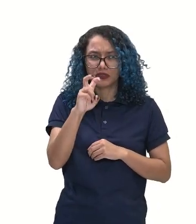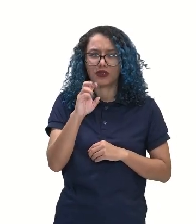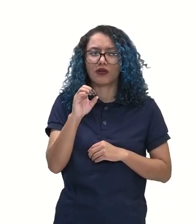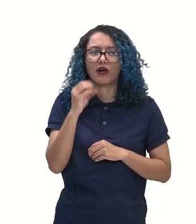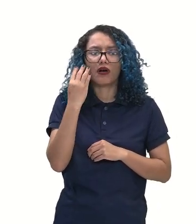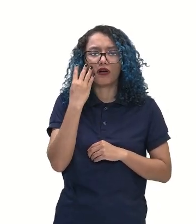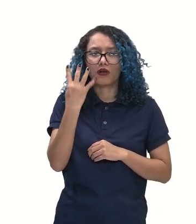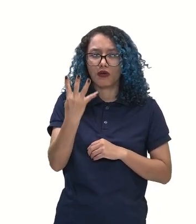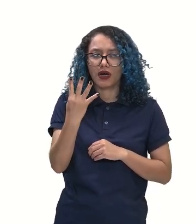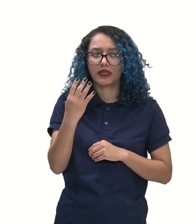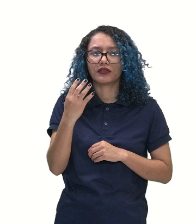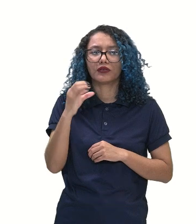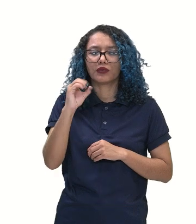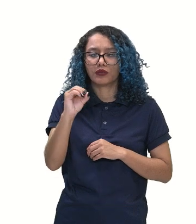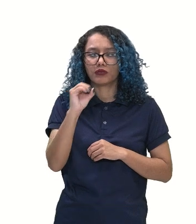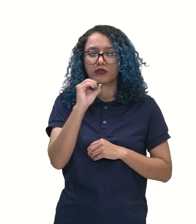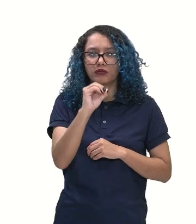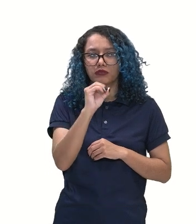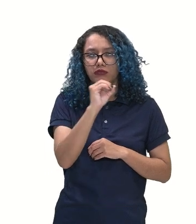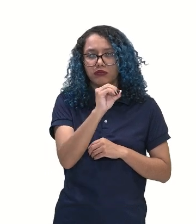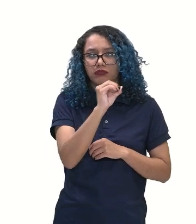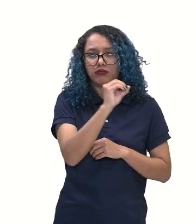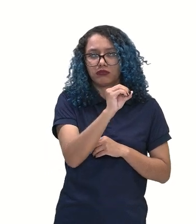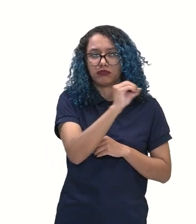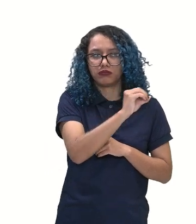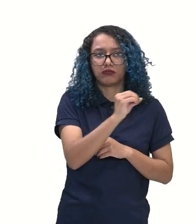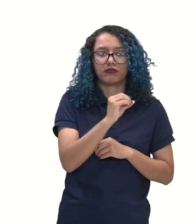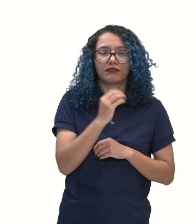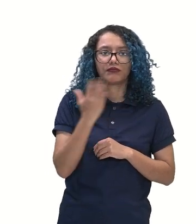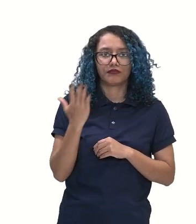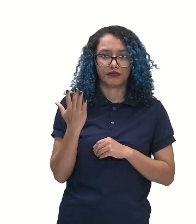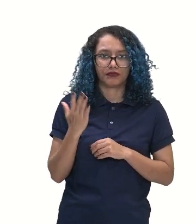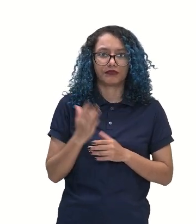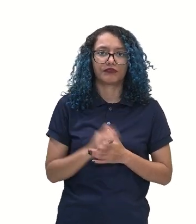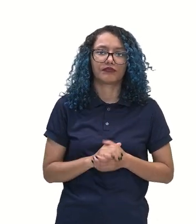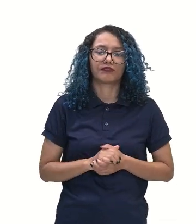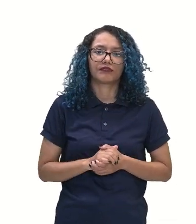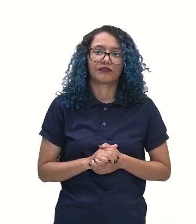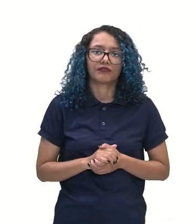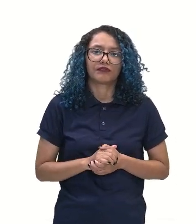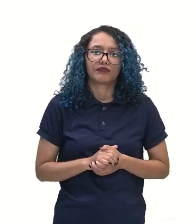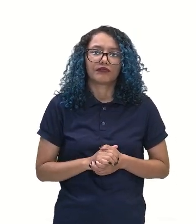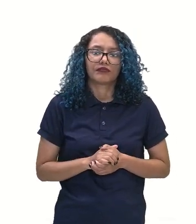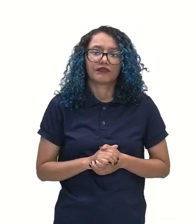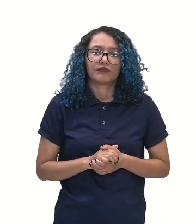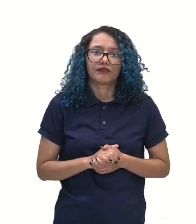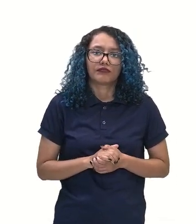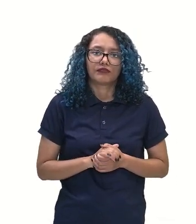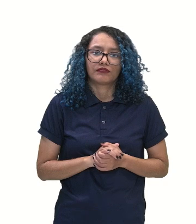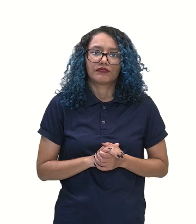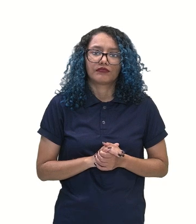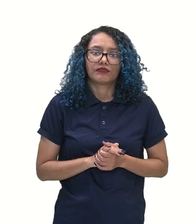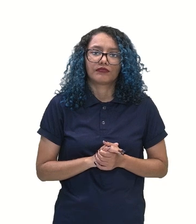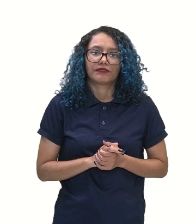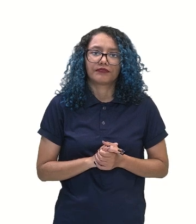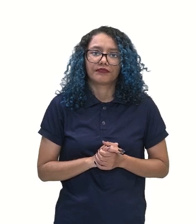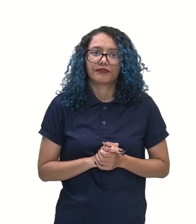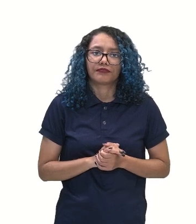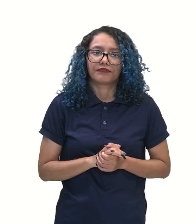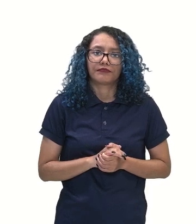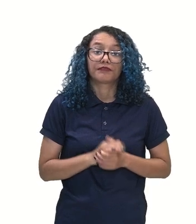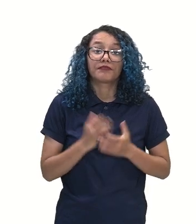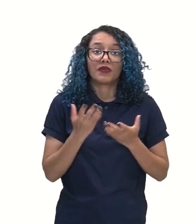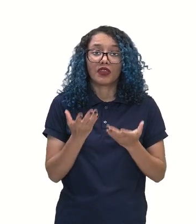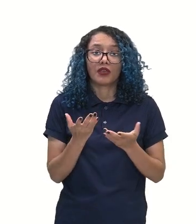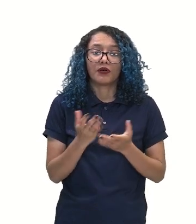acrescenta aqui 5 zeros. 1, 2, 3, 4, 5. Então, nós podemos dizer que,